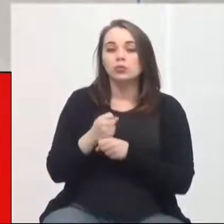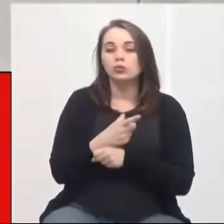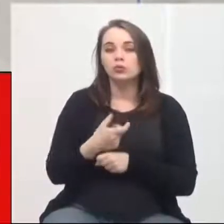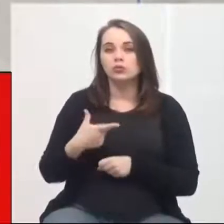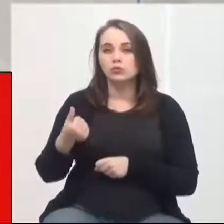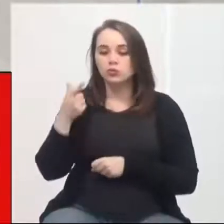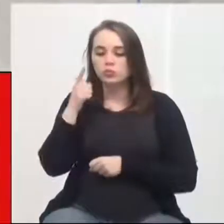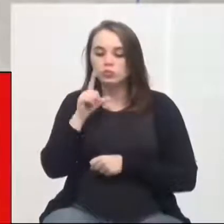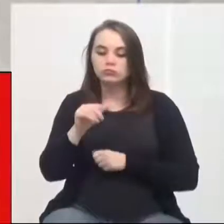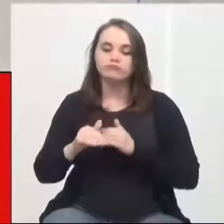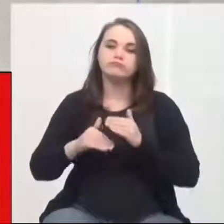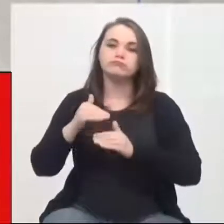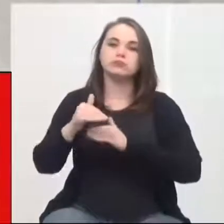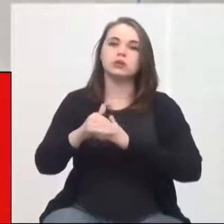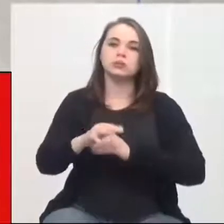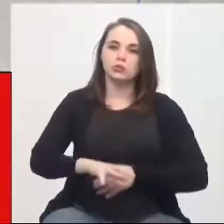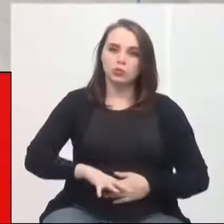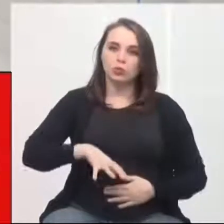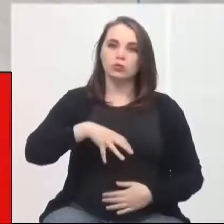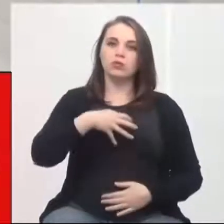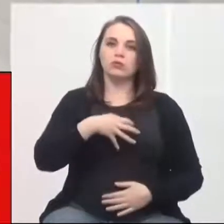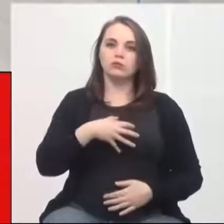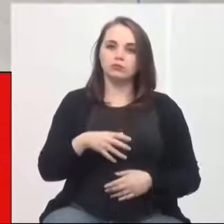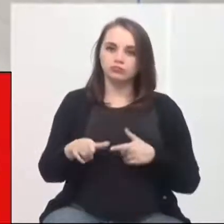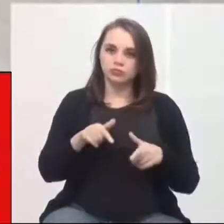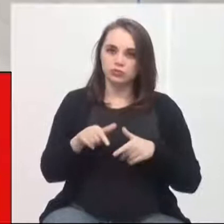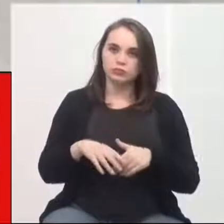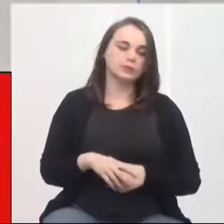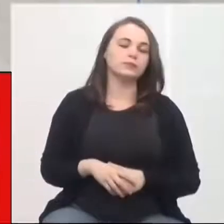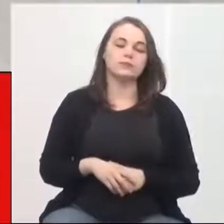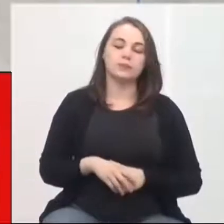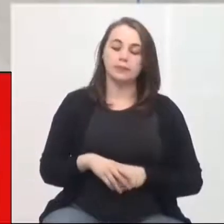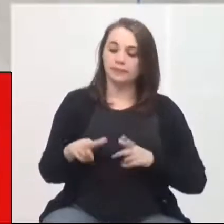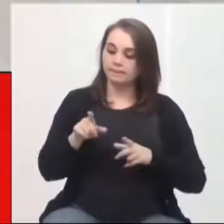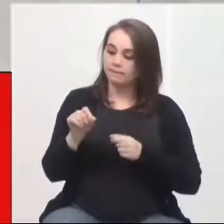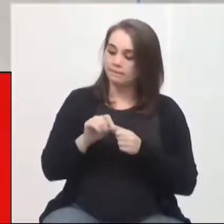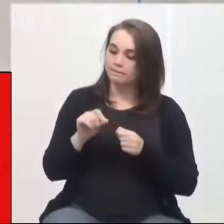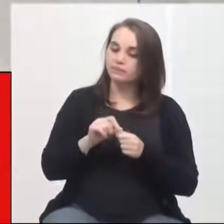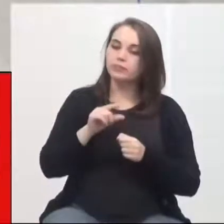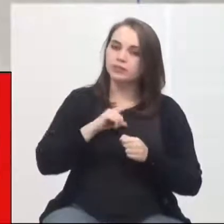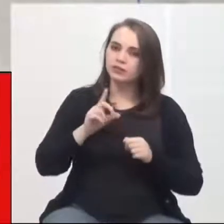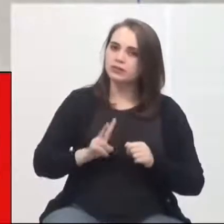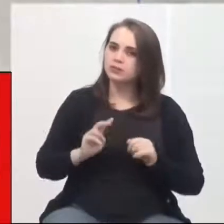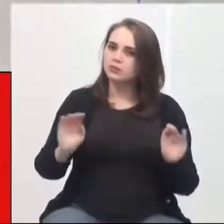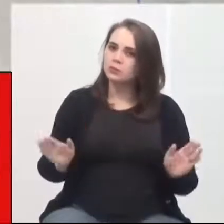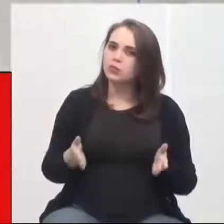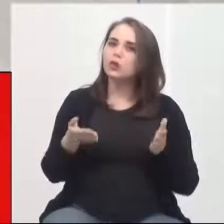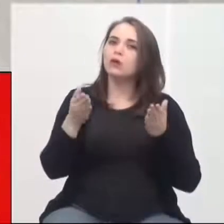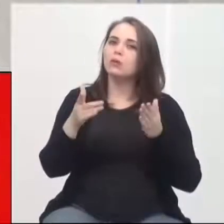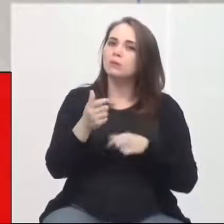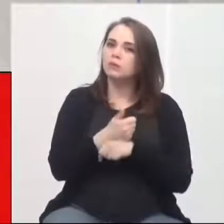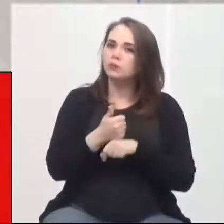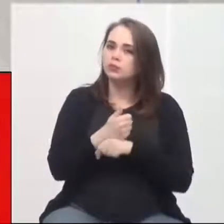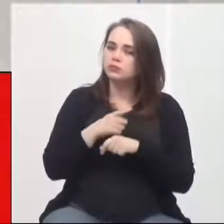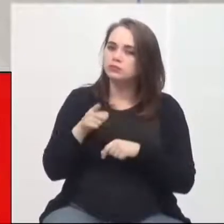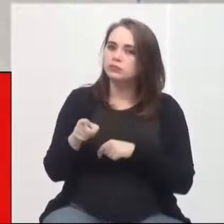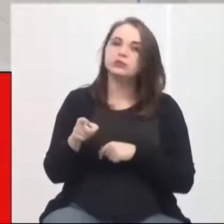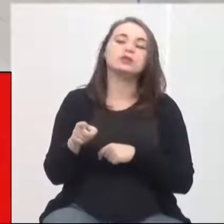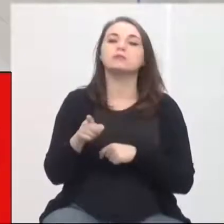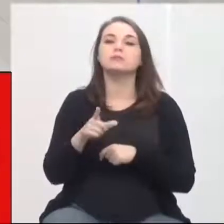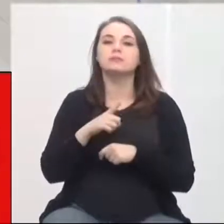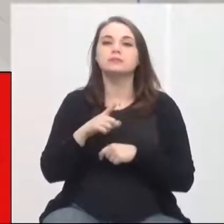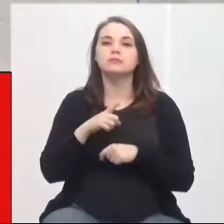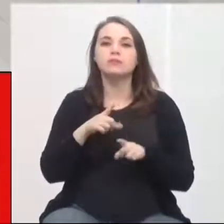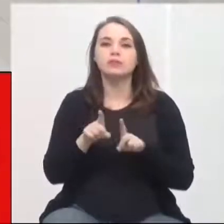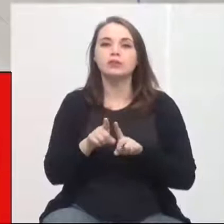bravura. Durante os anos em que serviu, foi agraciado com elogios por seu profissionalismo, entre eles,